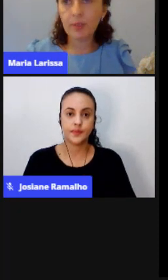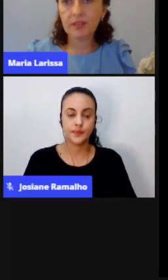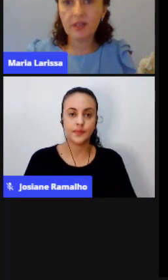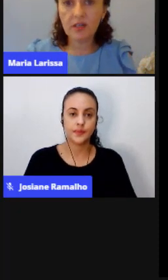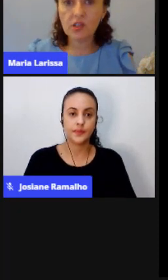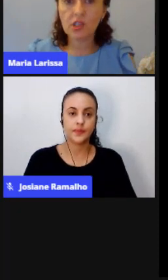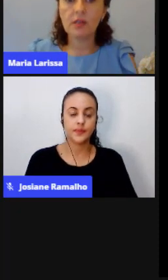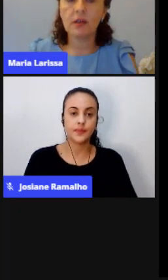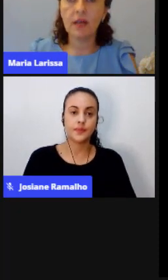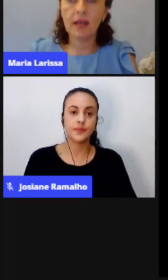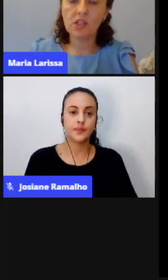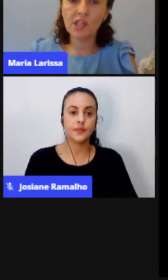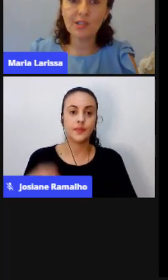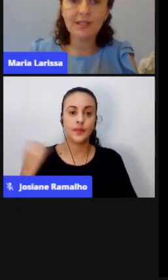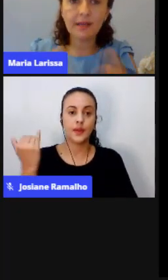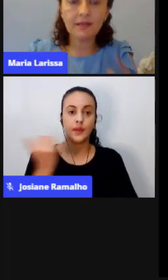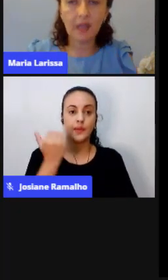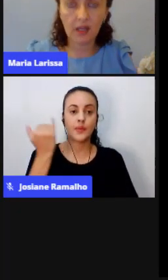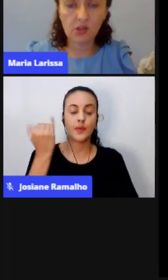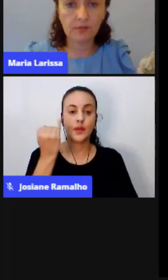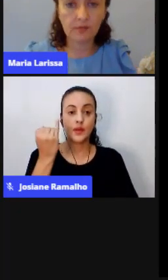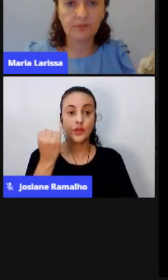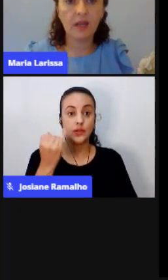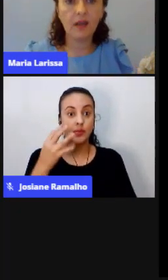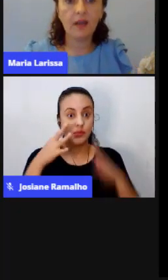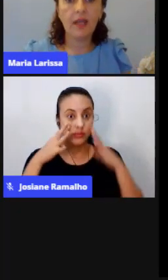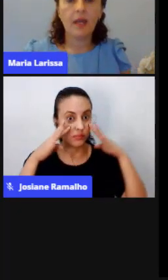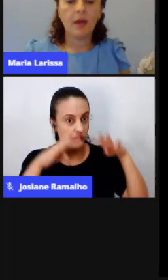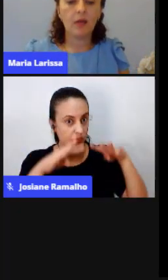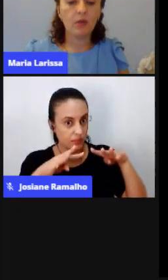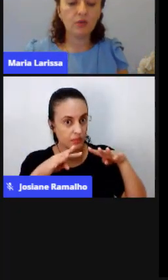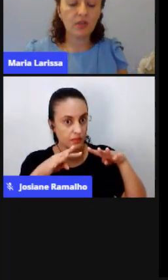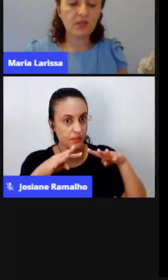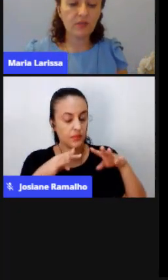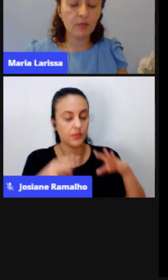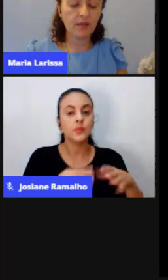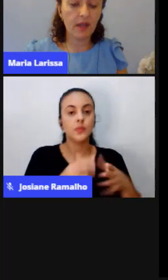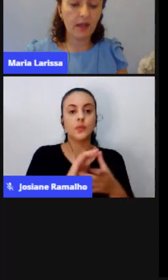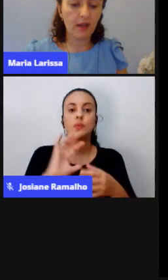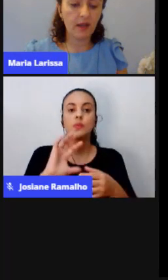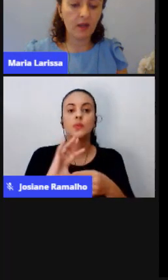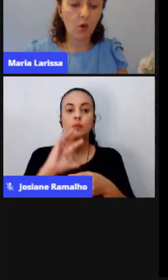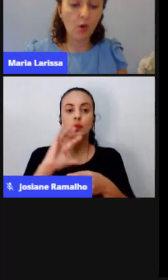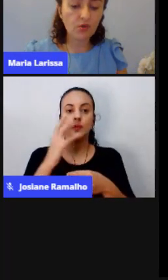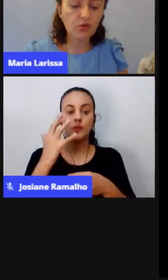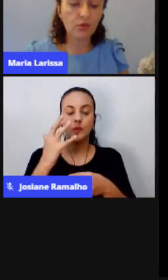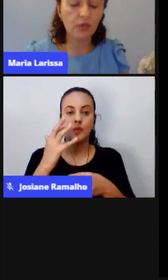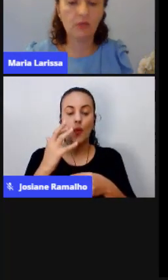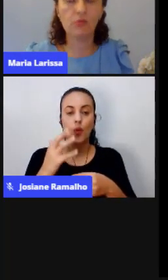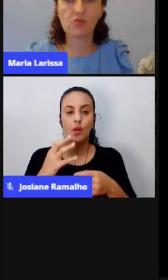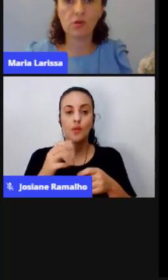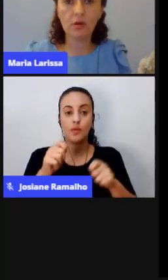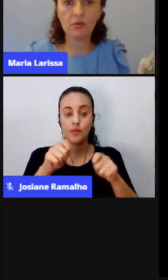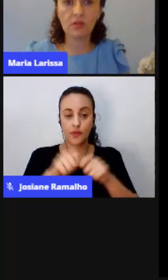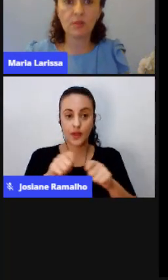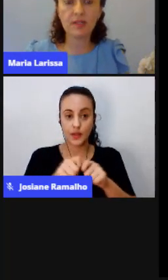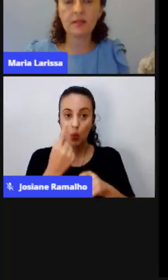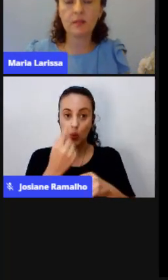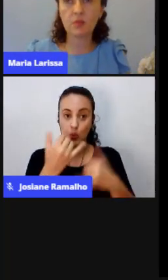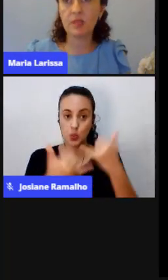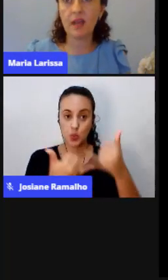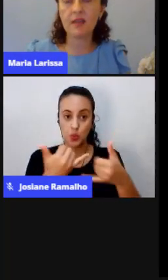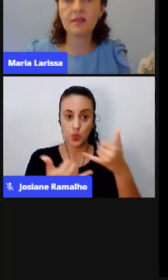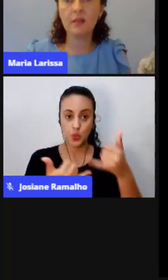É muito importante que a gente se atente, né? Quando nós vamos construir um jogo,